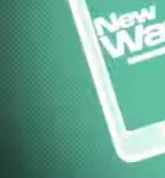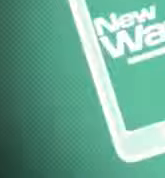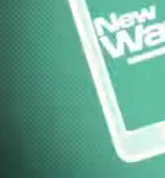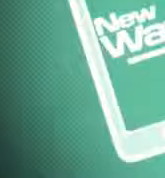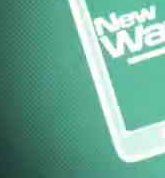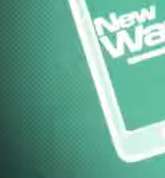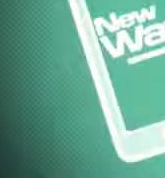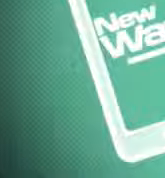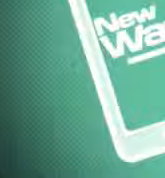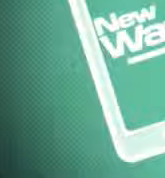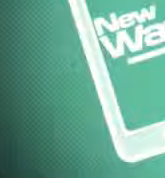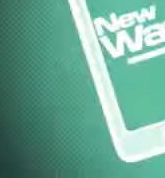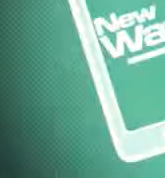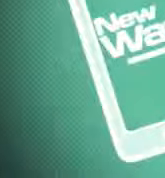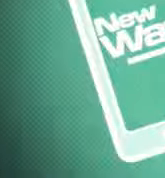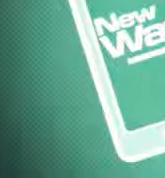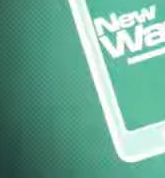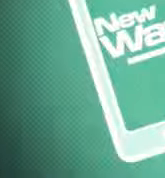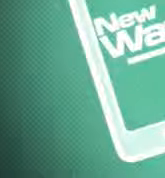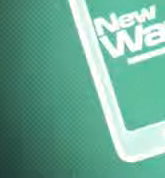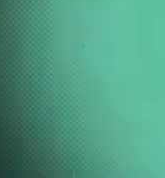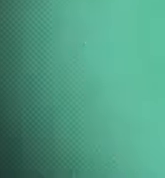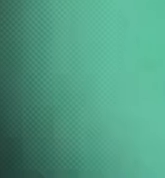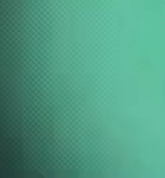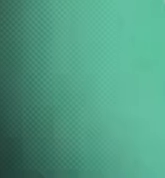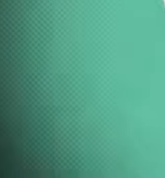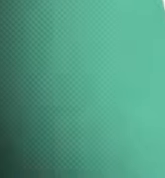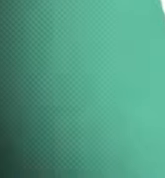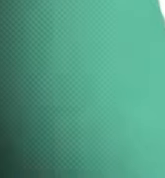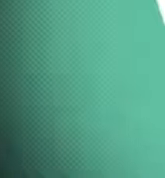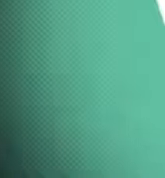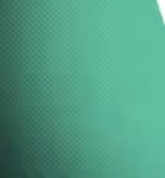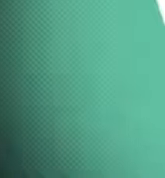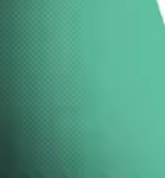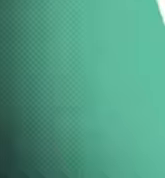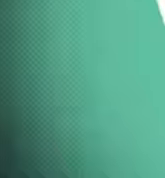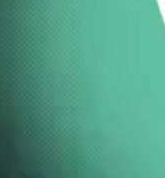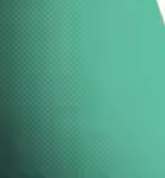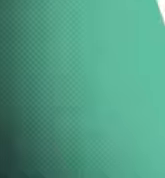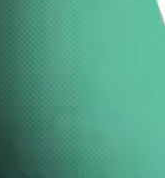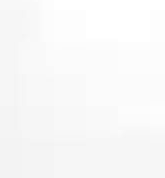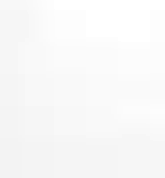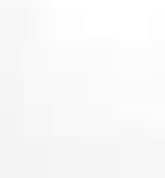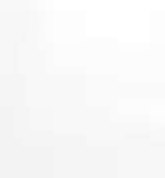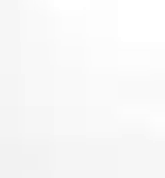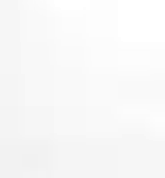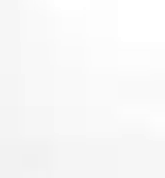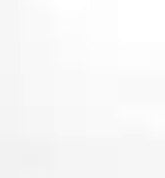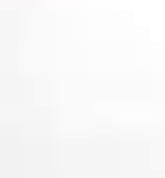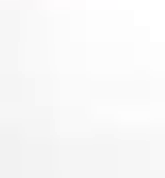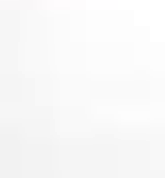gente e agende uma visita. New Way, o novo caminho da impressão.